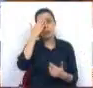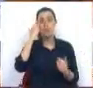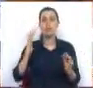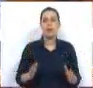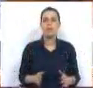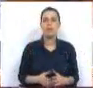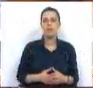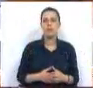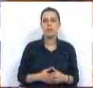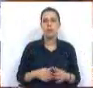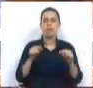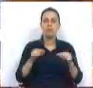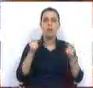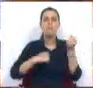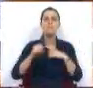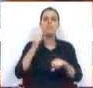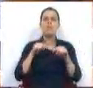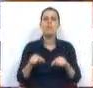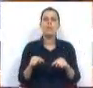consideramos que